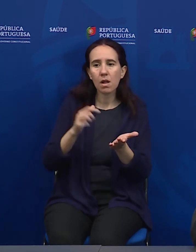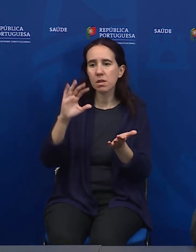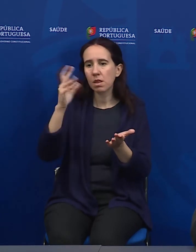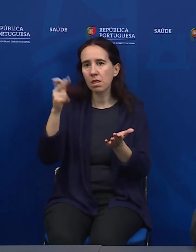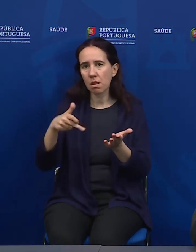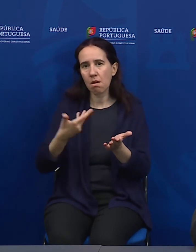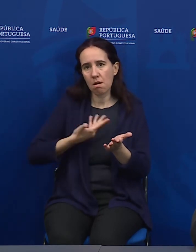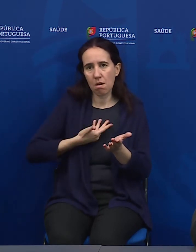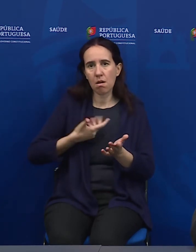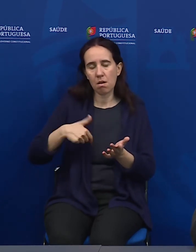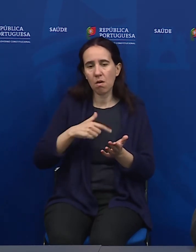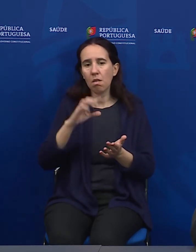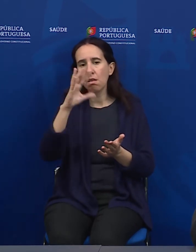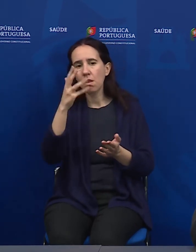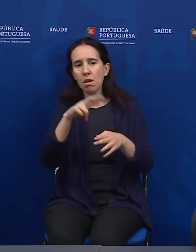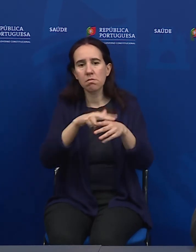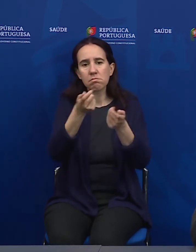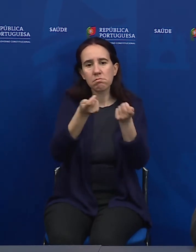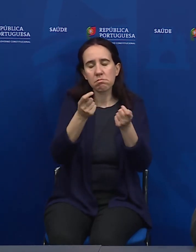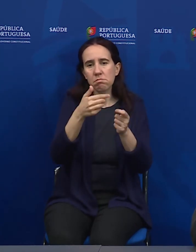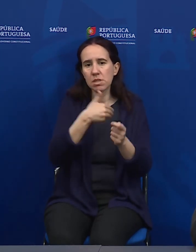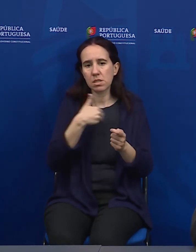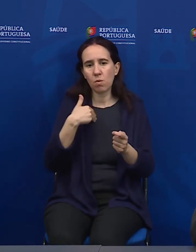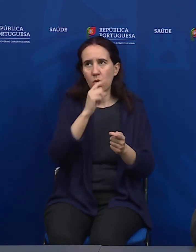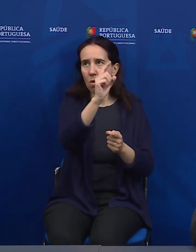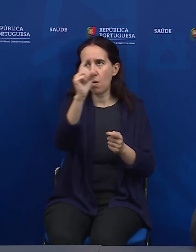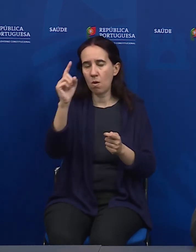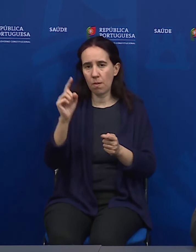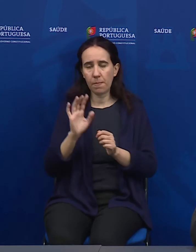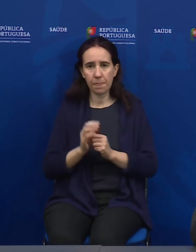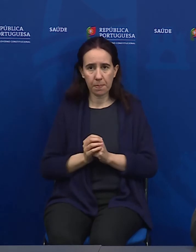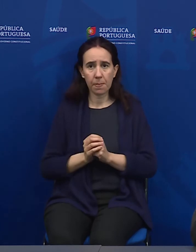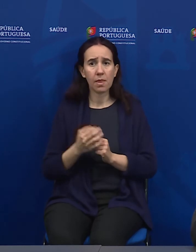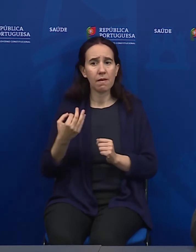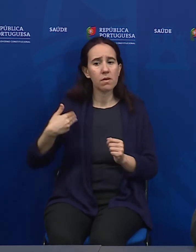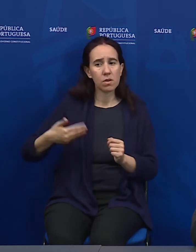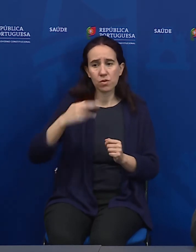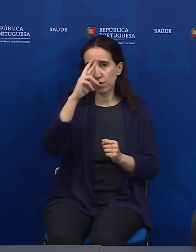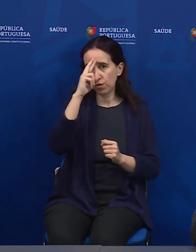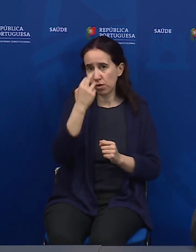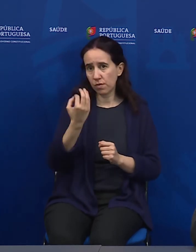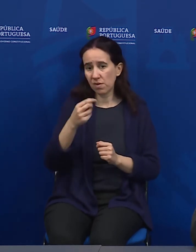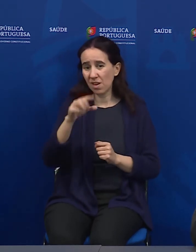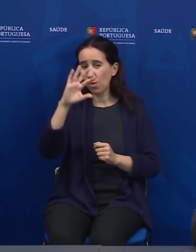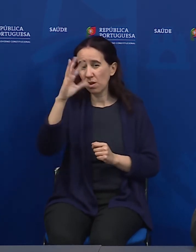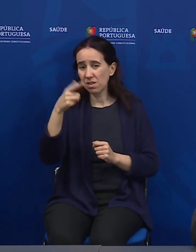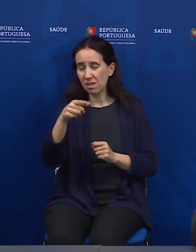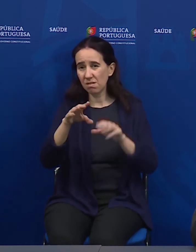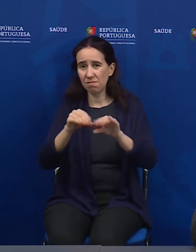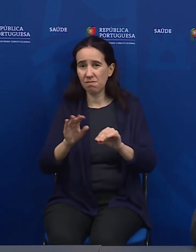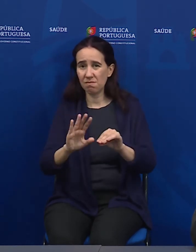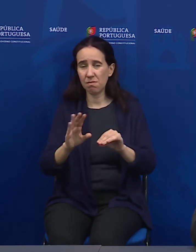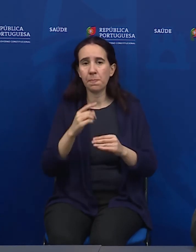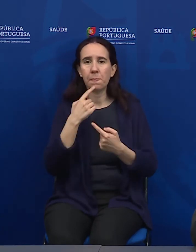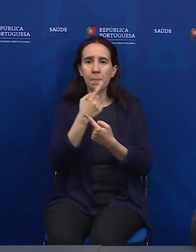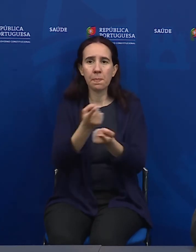possam existir com esta ou com aquela Administração Regional de Saúde. O que é certo é que temos feito, de facto, um esforço para que tal não aconteça.